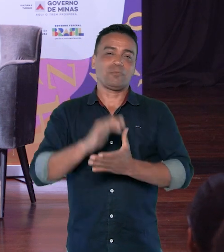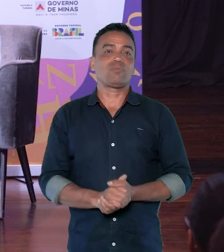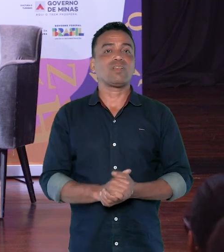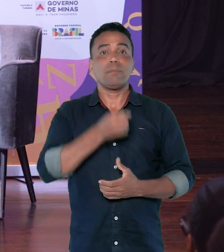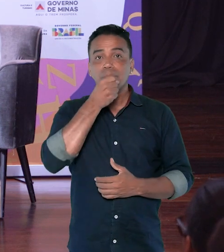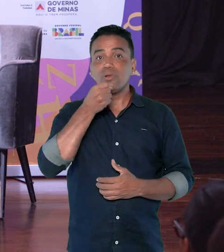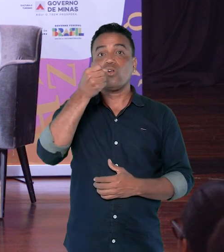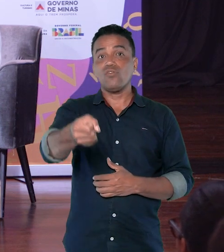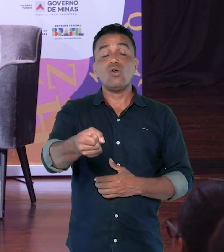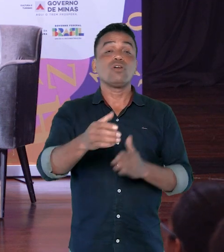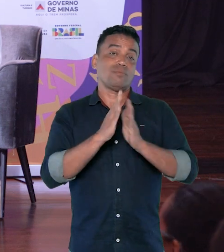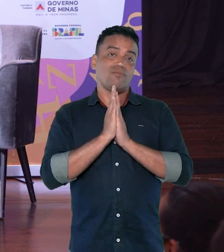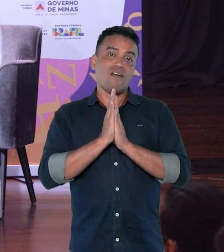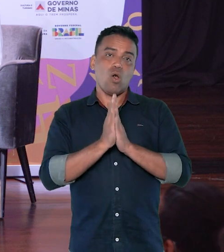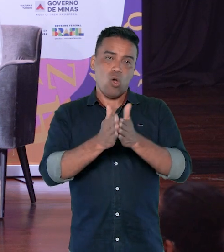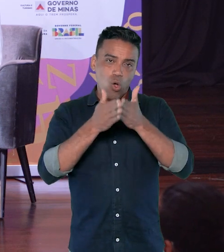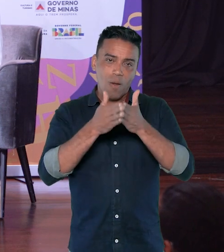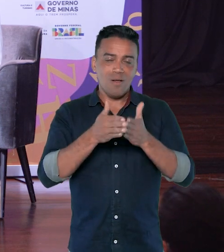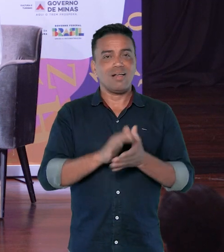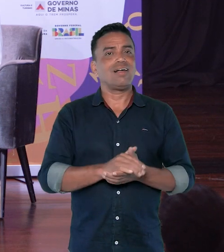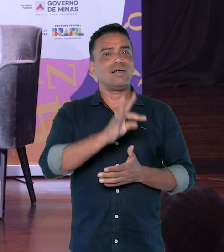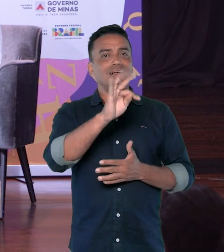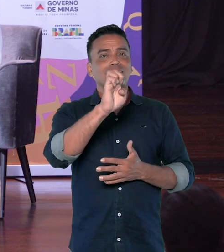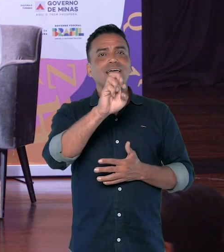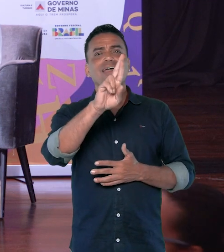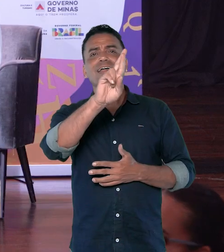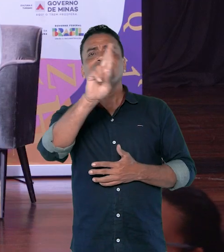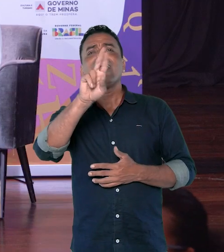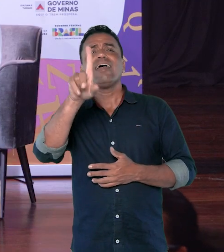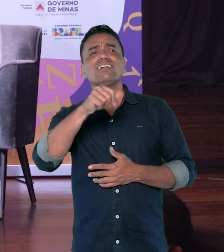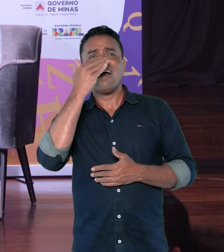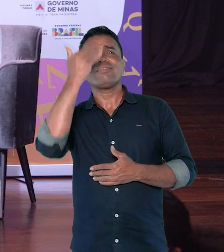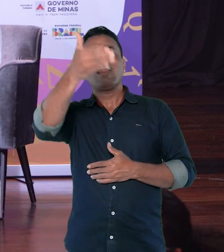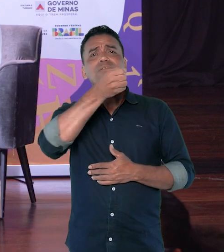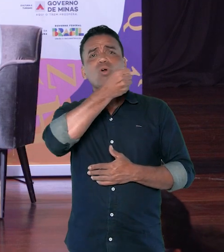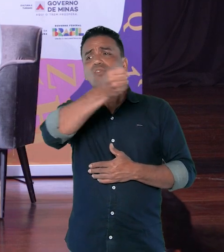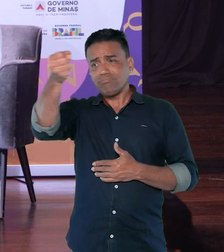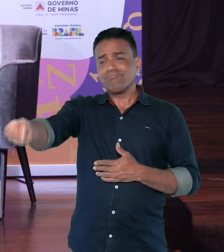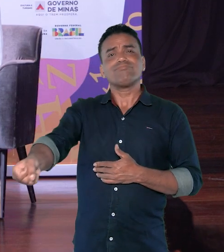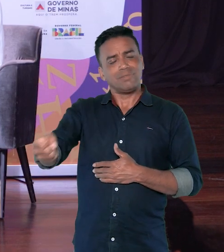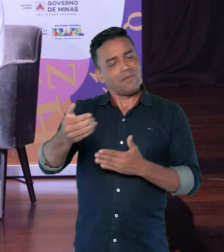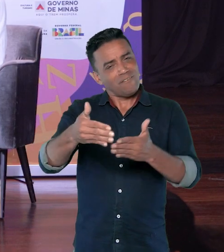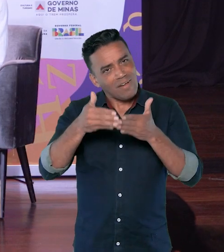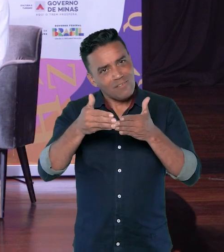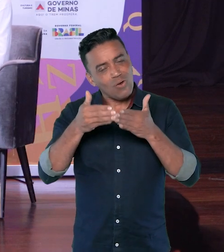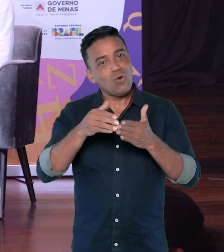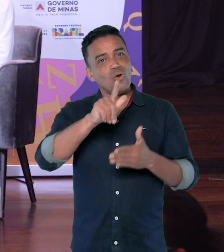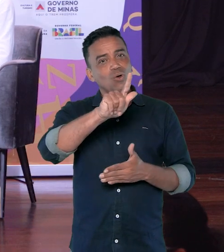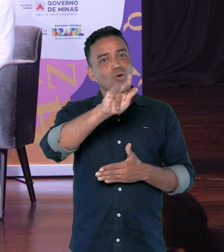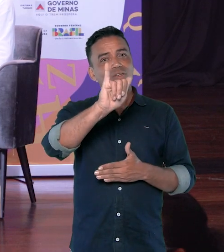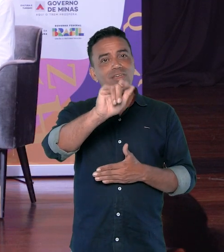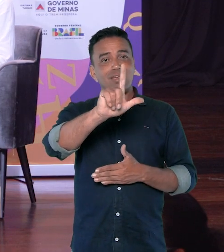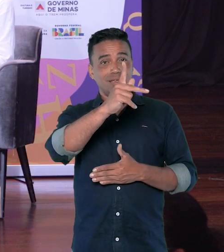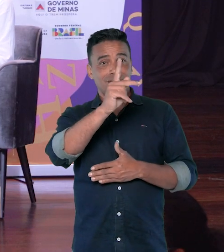Cadê o microfone, fazendo um favor? Ô, Tereza, o que você está fazendo atrás com o microfone? Traz para cá. Faz favor. Ô, Guilherme, faz favor